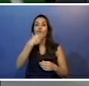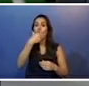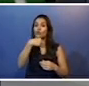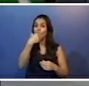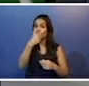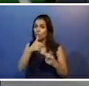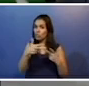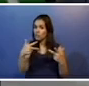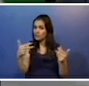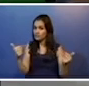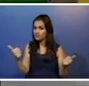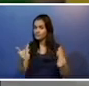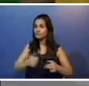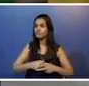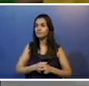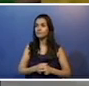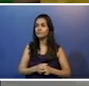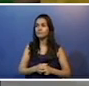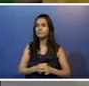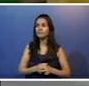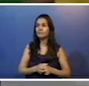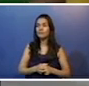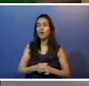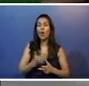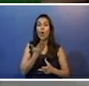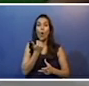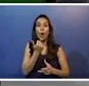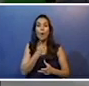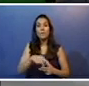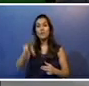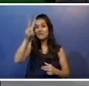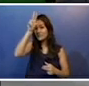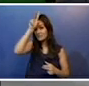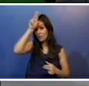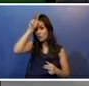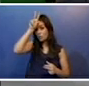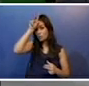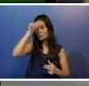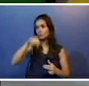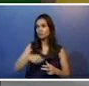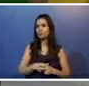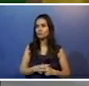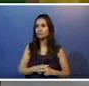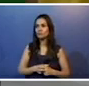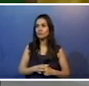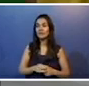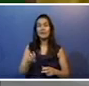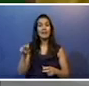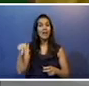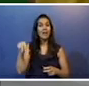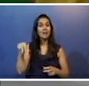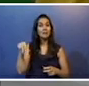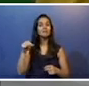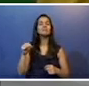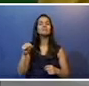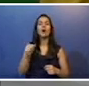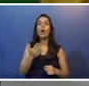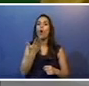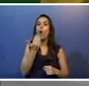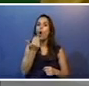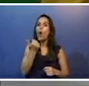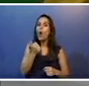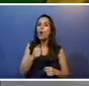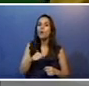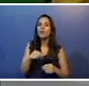de frutos. Insetívoras, que se alimentam de insetos. As nectarívoras, que se alimentam